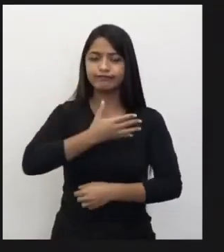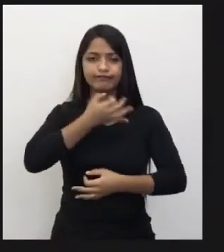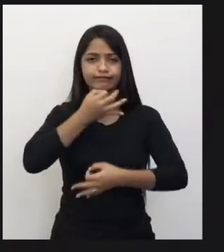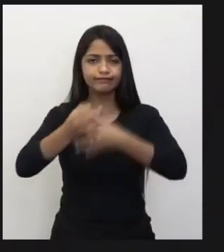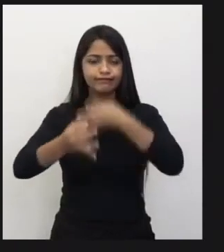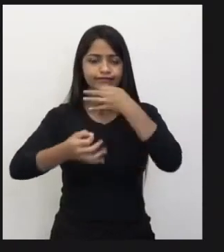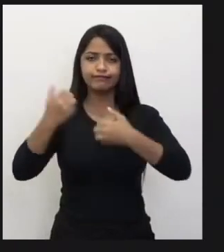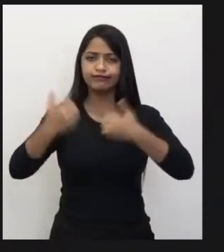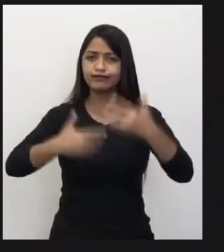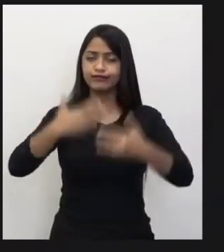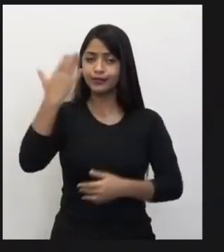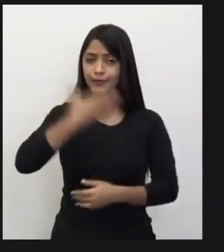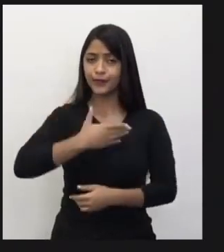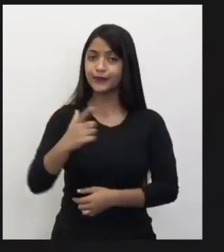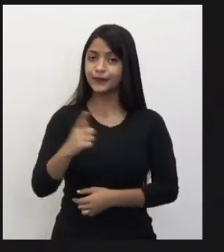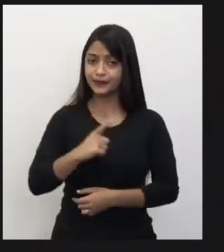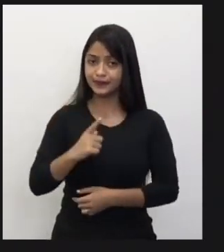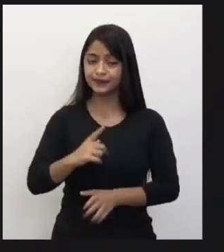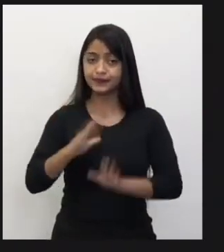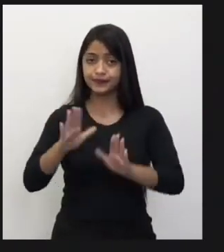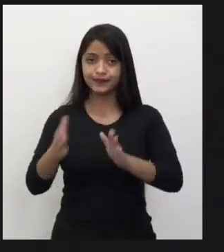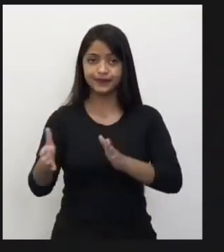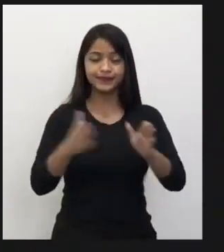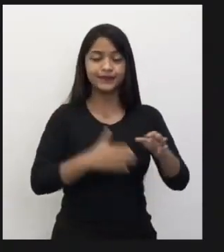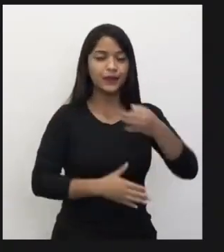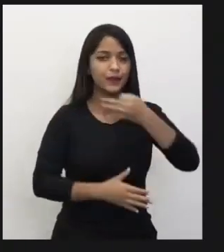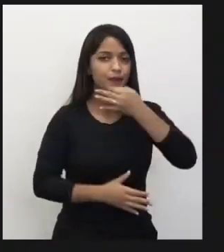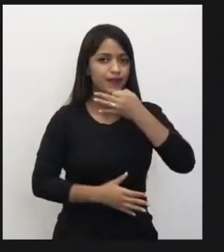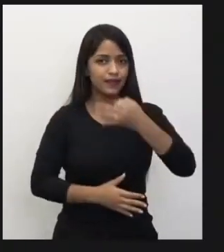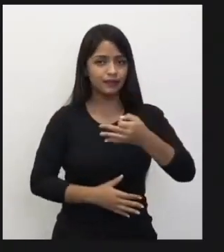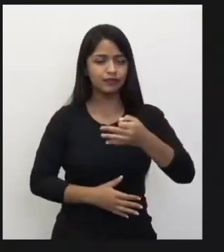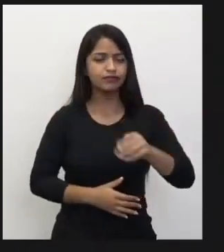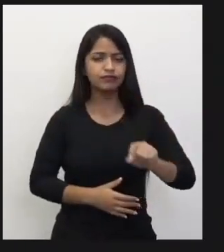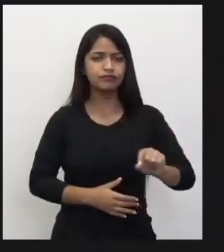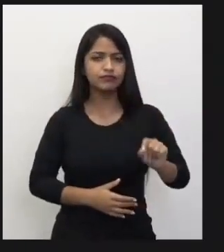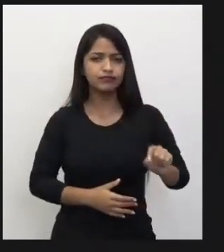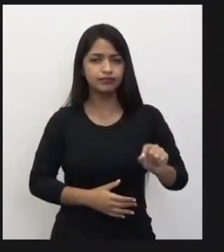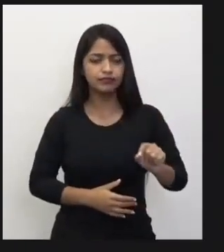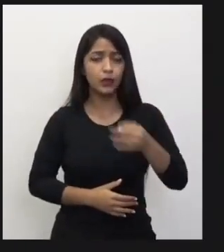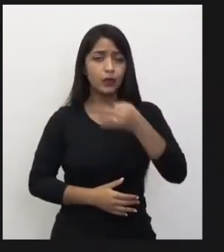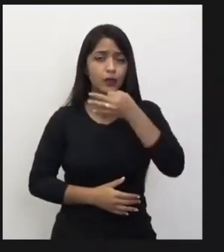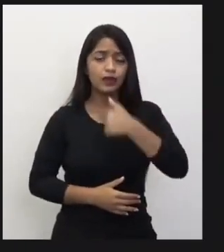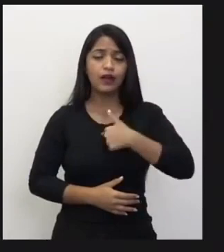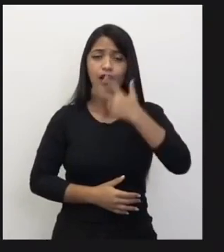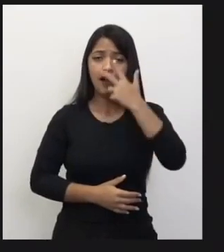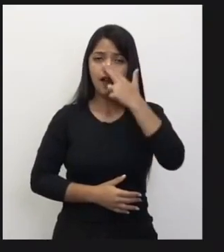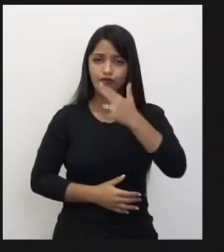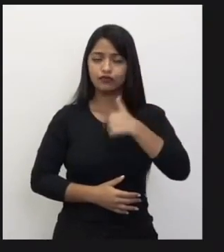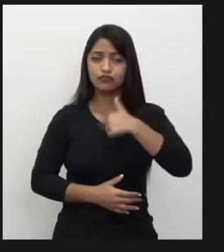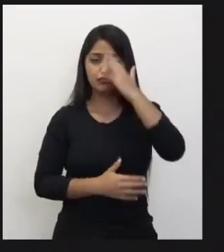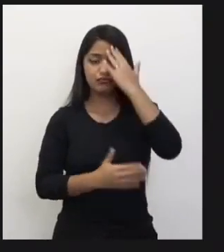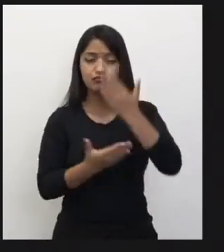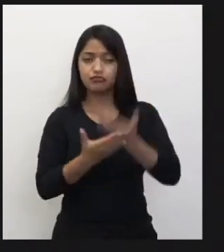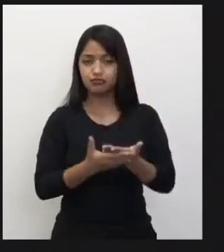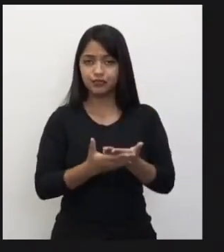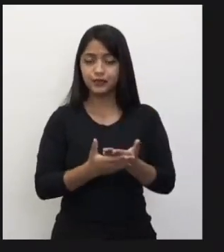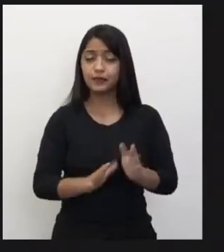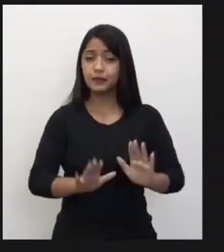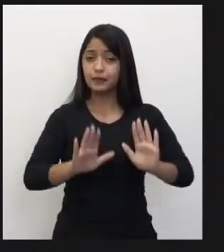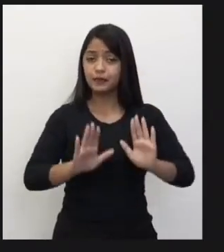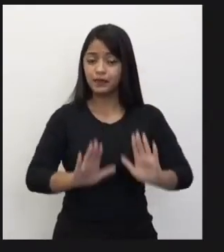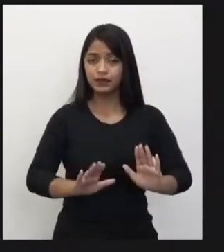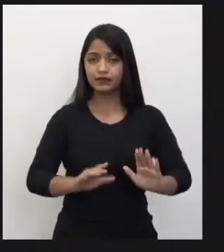argumentos comprovados. Já uma opinião é uma coisa que a gente acha, uma coisa que a gente acredita, mas que